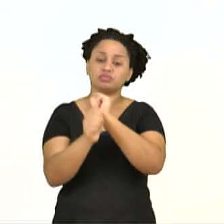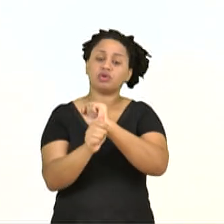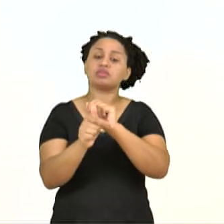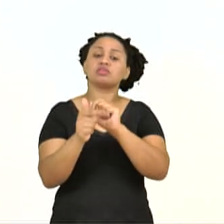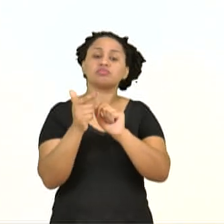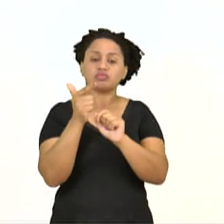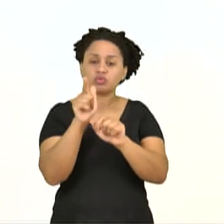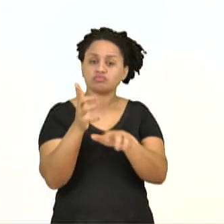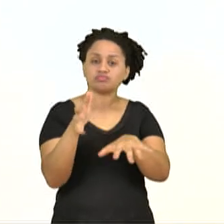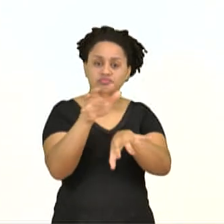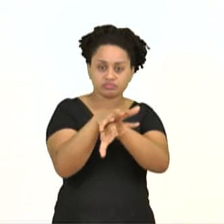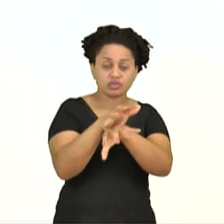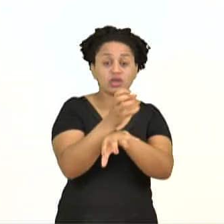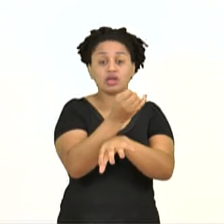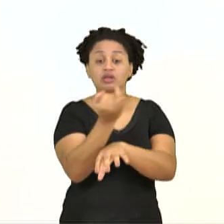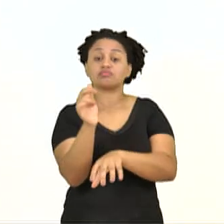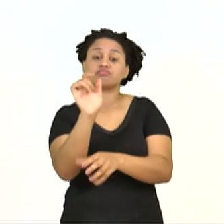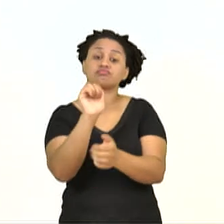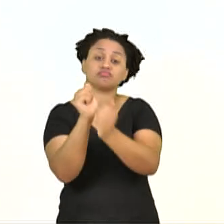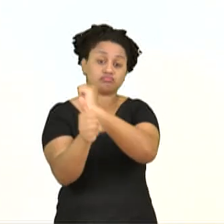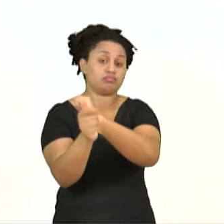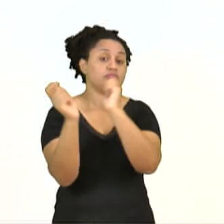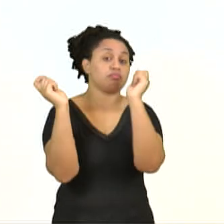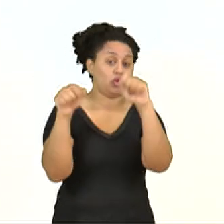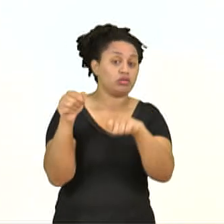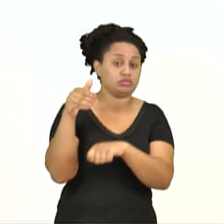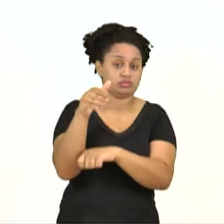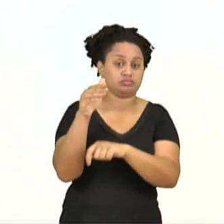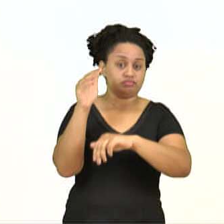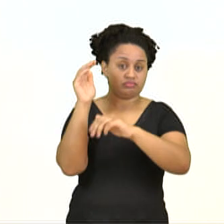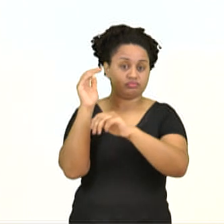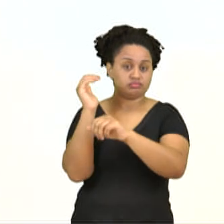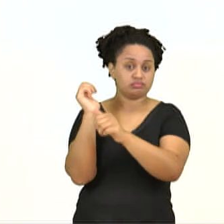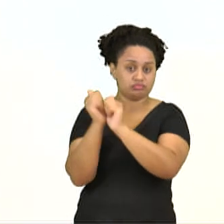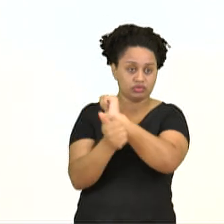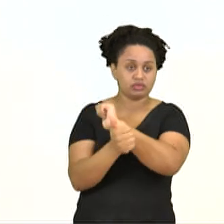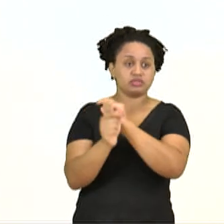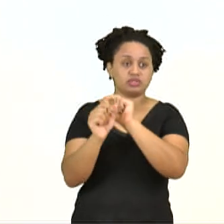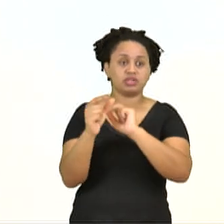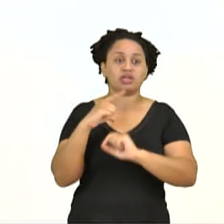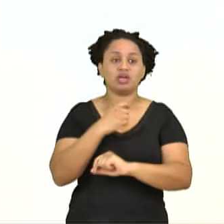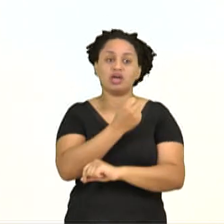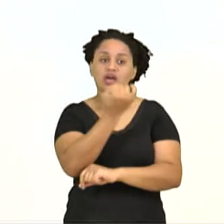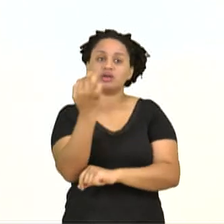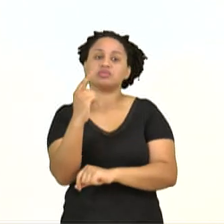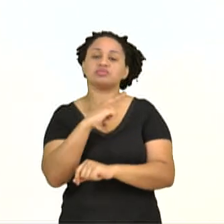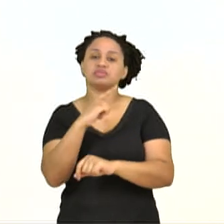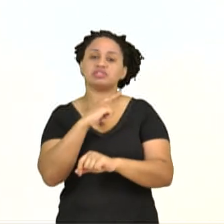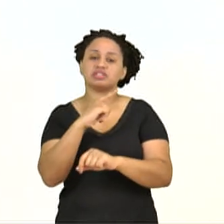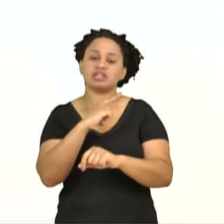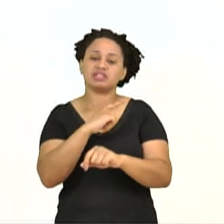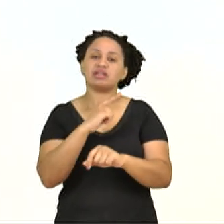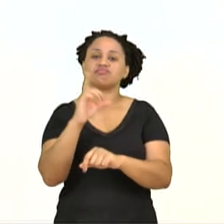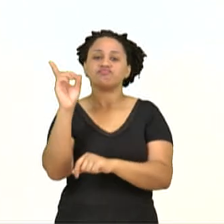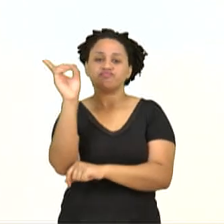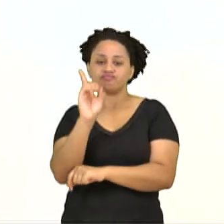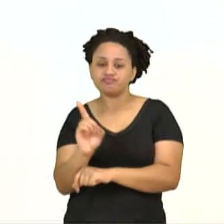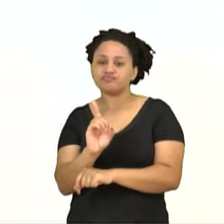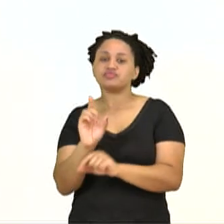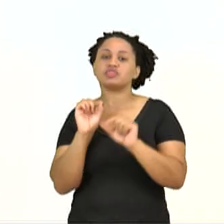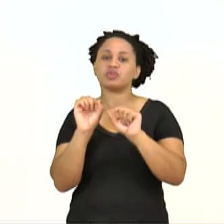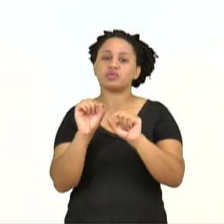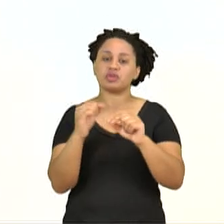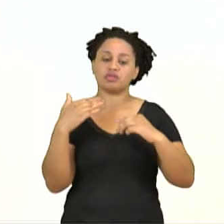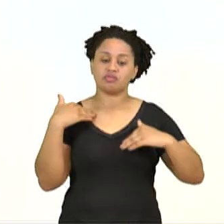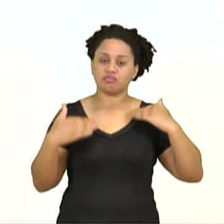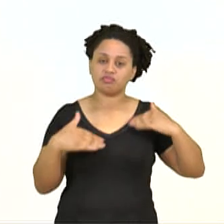social. Quais atletas participam dessa modalidade? Os atletas com deficiências físico-motoras. Lembrando lá,